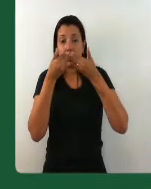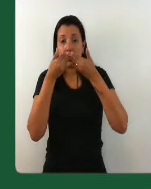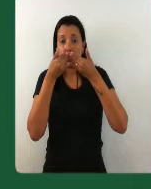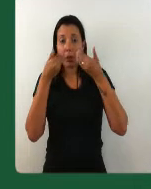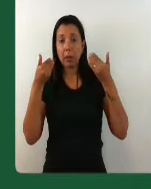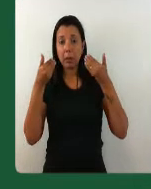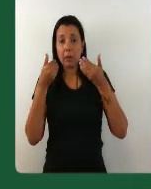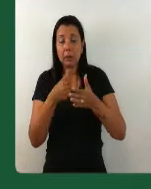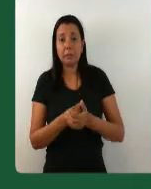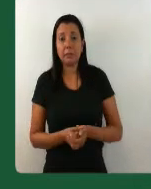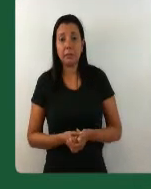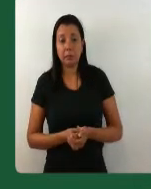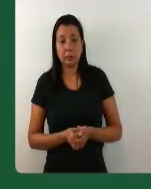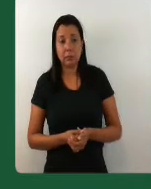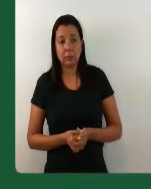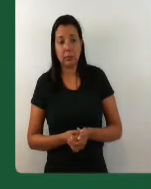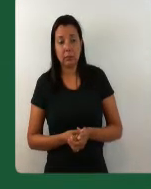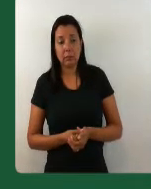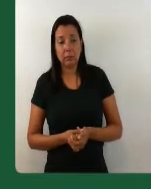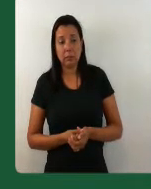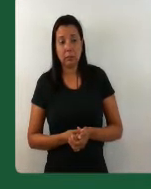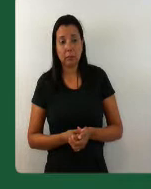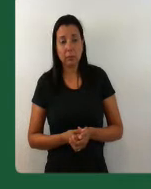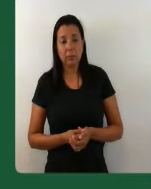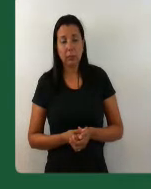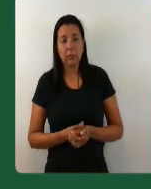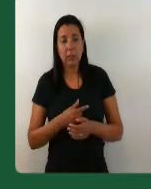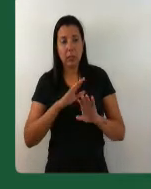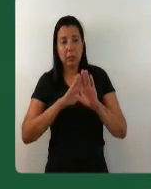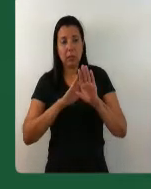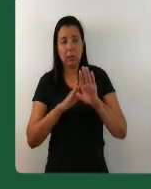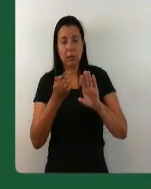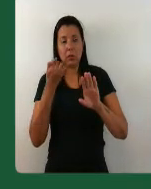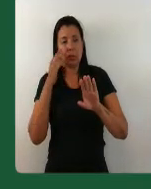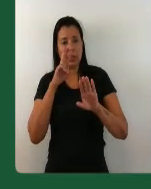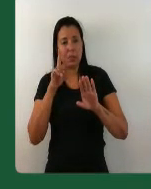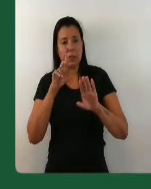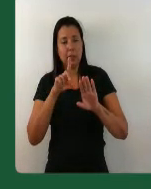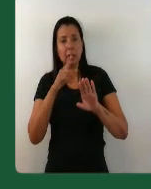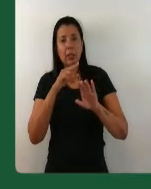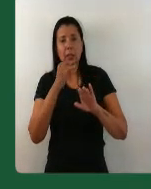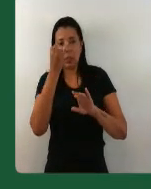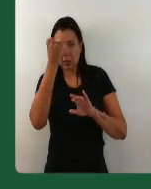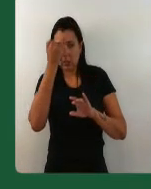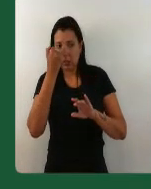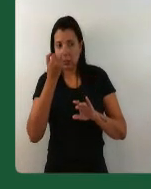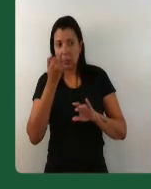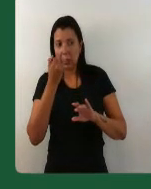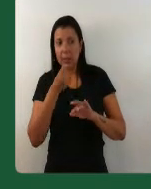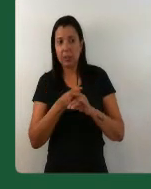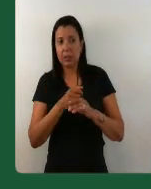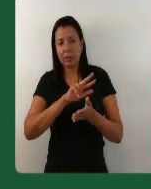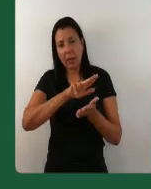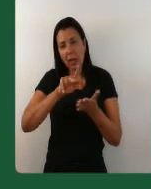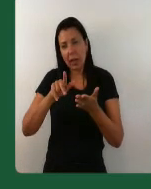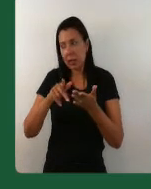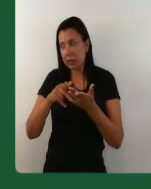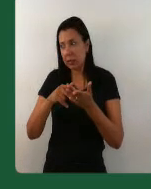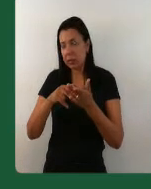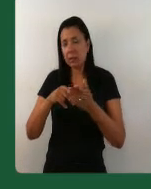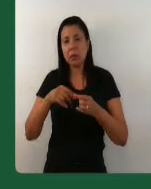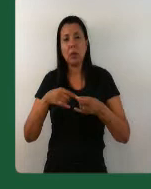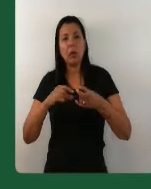bilateral em um dos nossos ambulatórios. Ao fundo, na parede, conseguimos ver imagens do Cascão, Cebolinha,